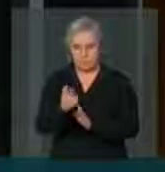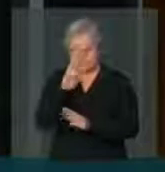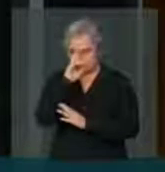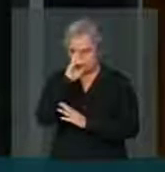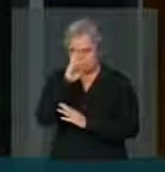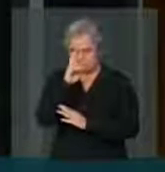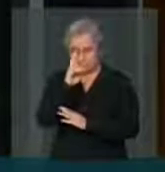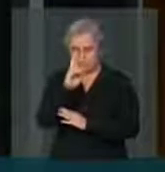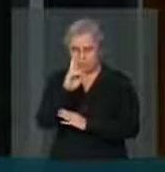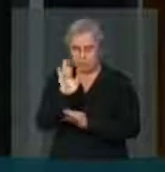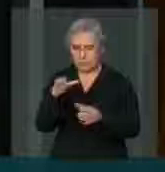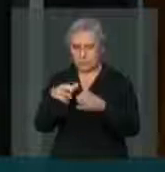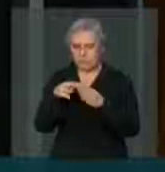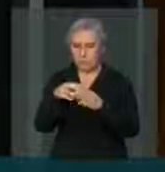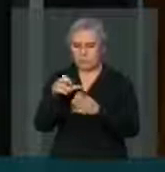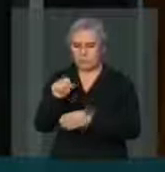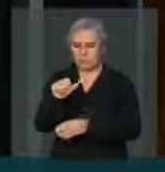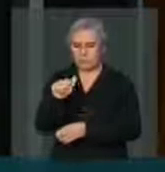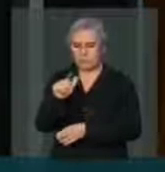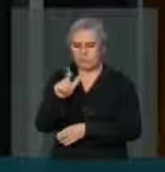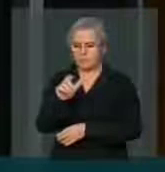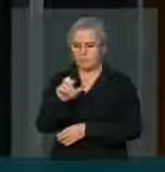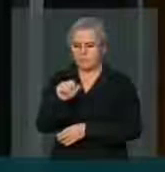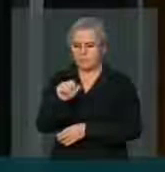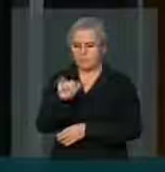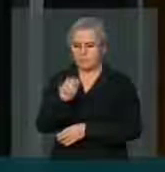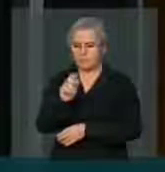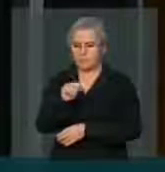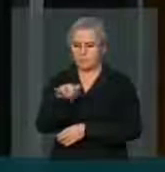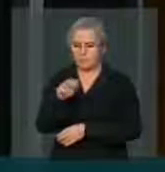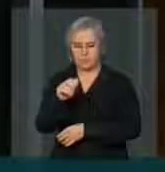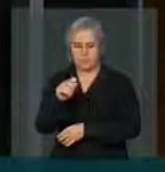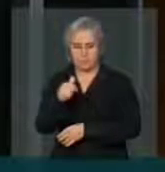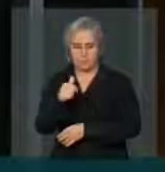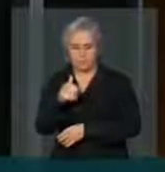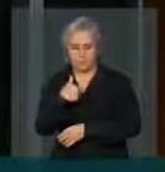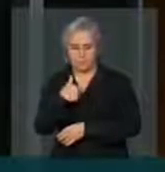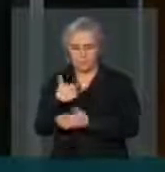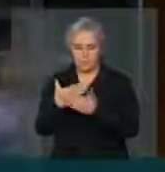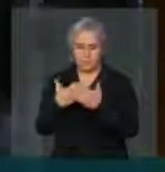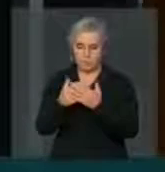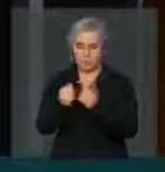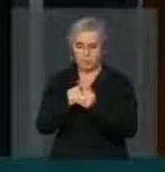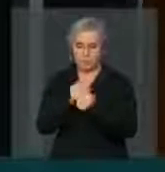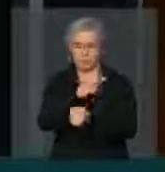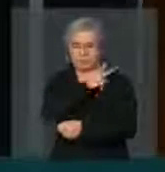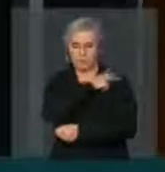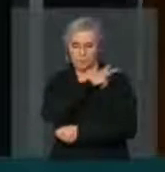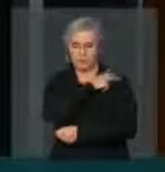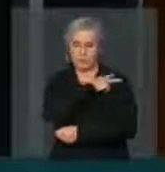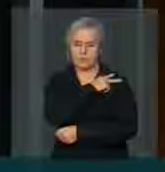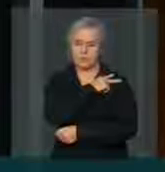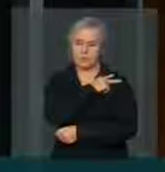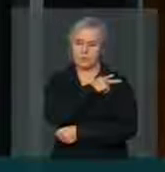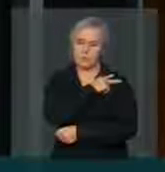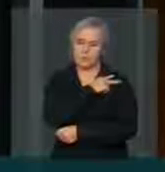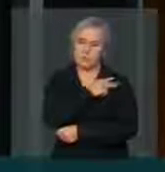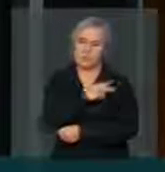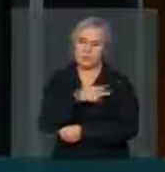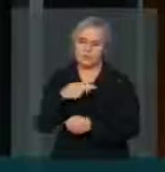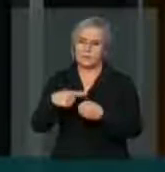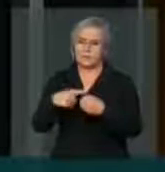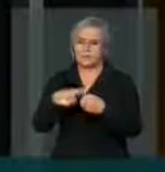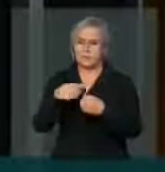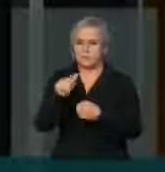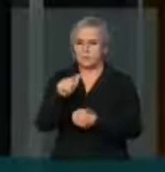Salesiana de Mato Grosso, padre Gildásio Mendes dos Santos, com quem tive a oportunidade de estudar o ensino fundamental no Colégio Padre Carlete, em Altaraguaia,